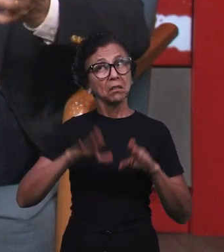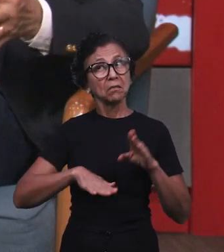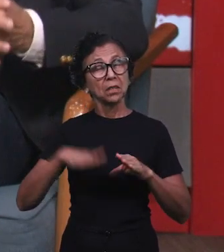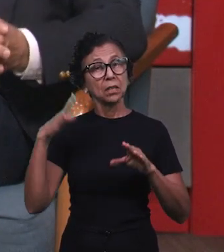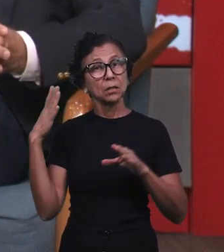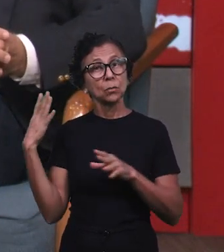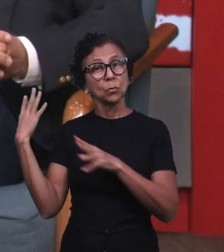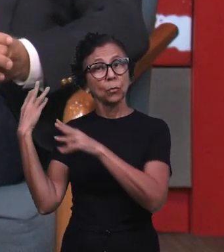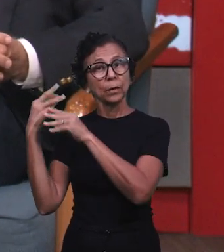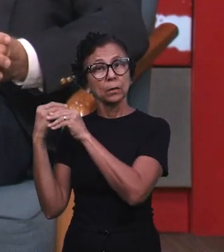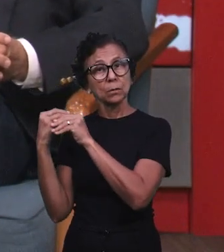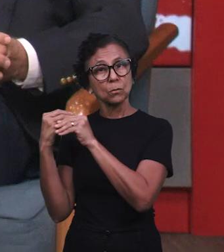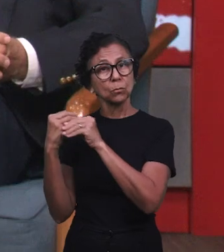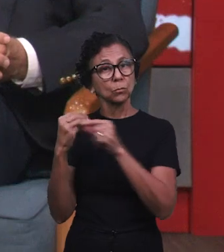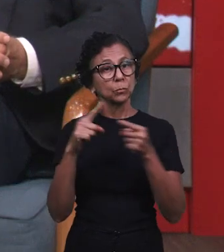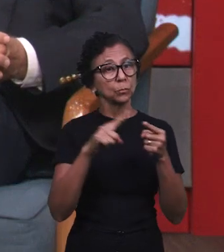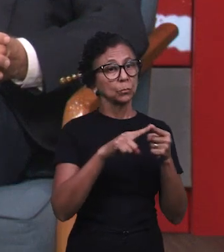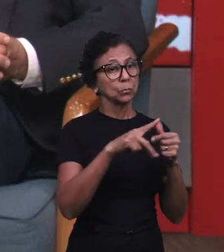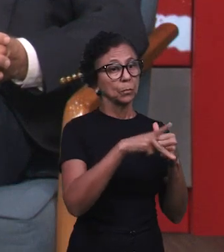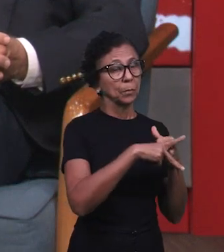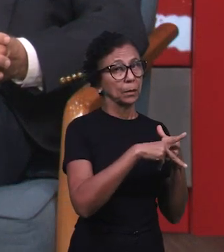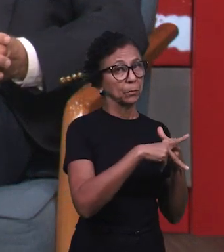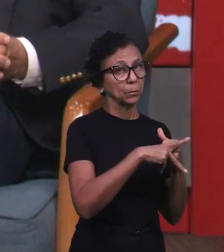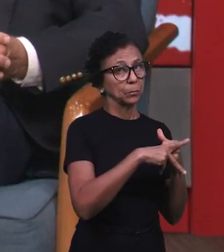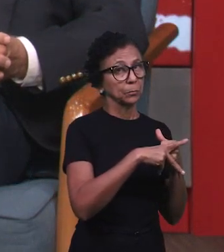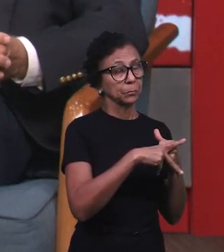Isso alguns colocam assim.